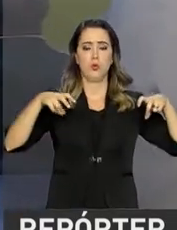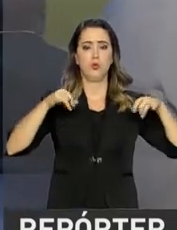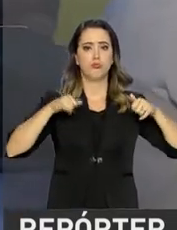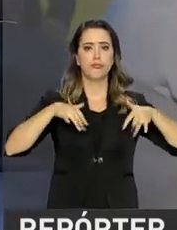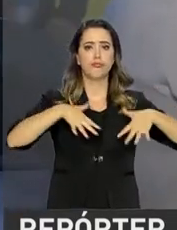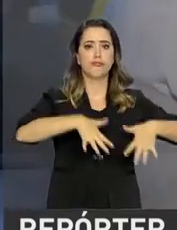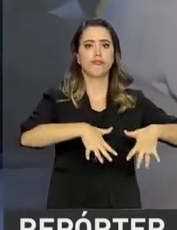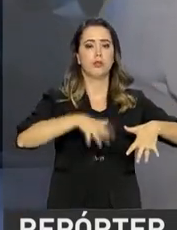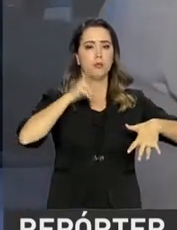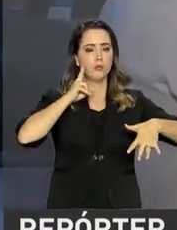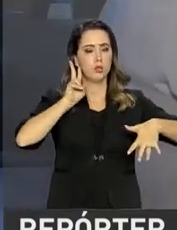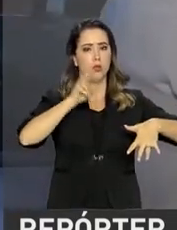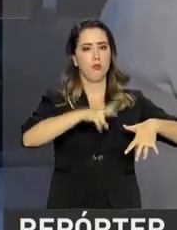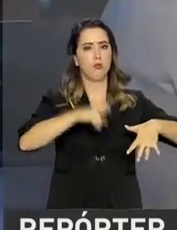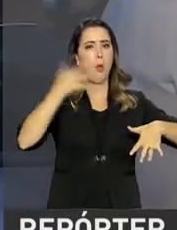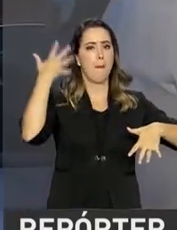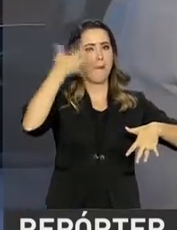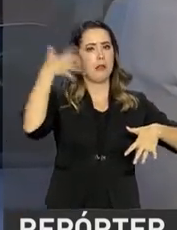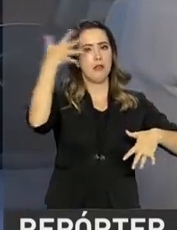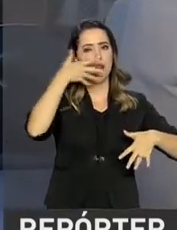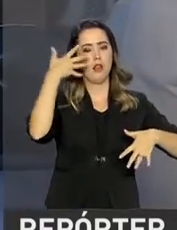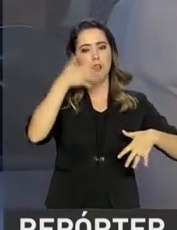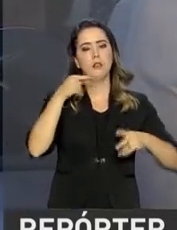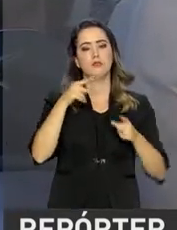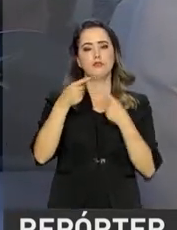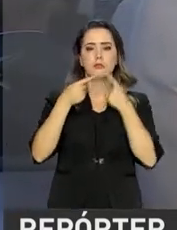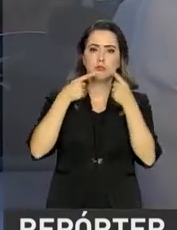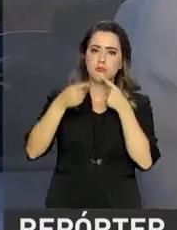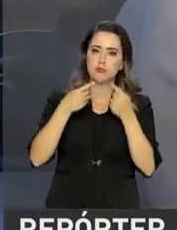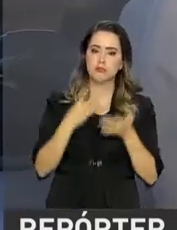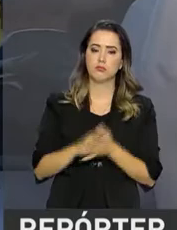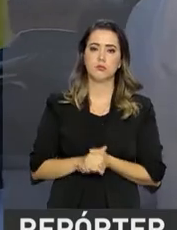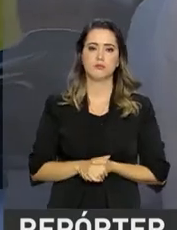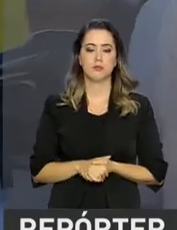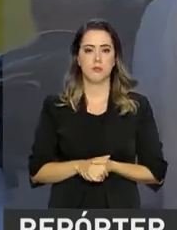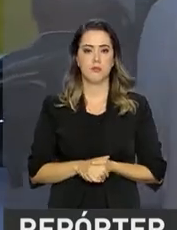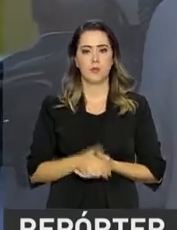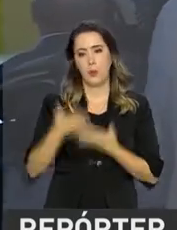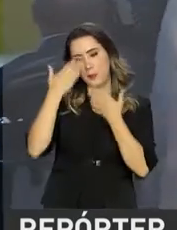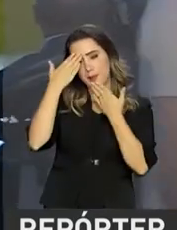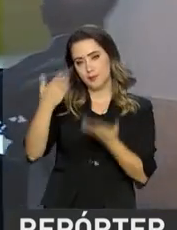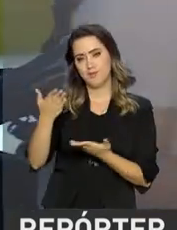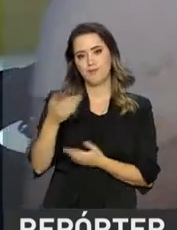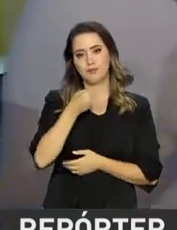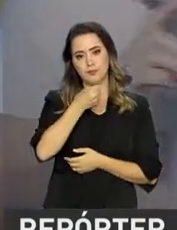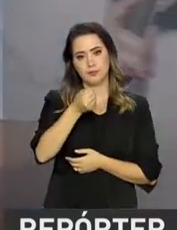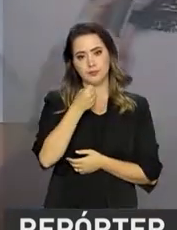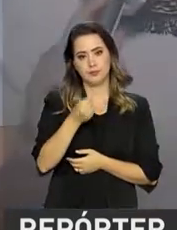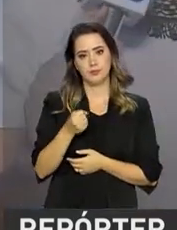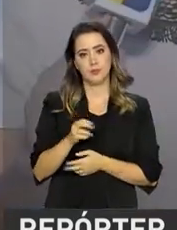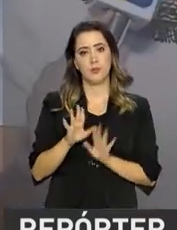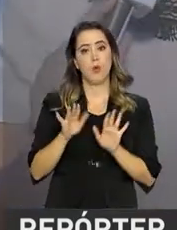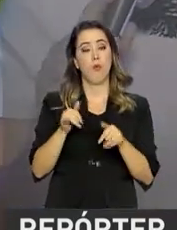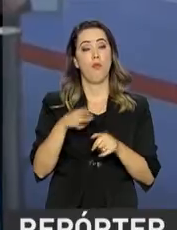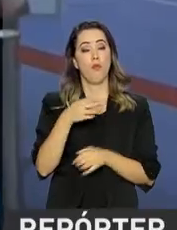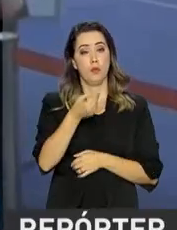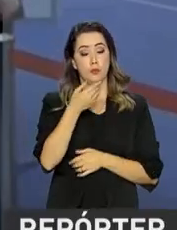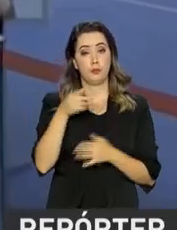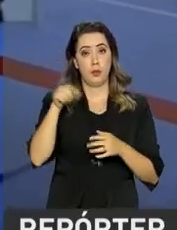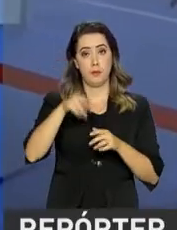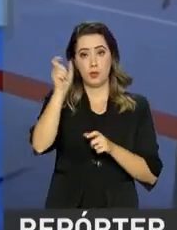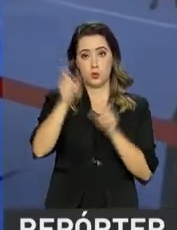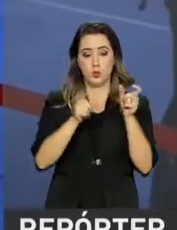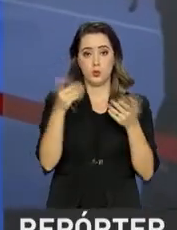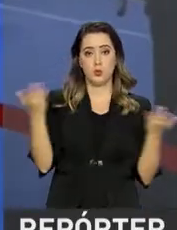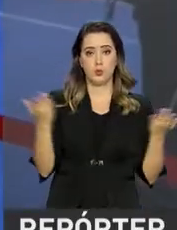onde acontecem palestras, apresentações, debates e trocas de experiências. Muito obrigada, então, pela sua entrevista. E só uma última informação, quem esteve aqui